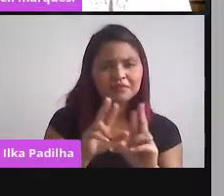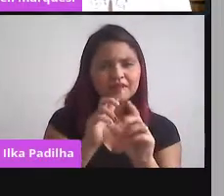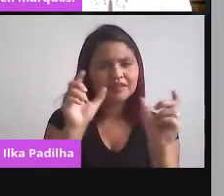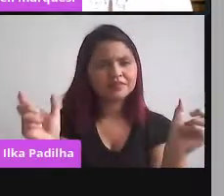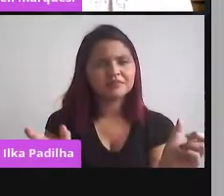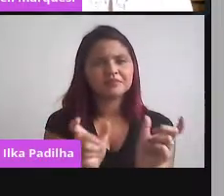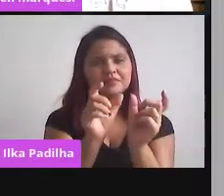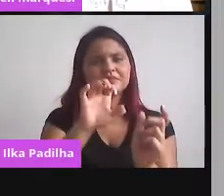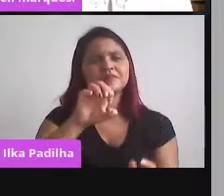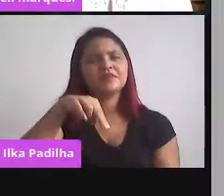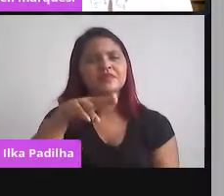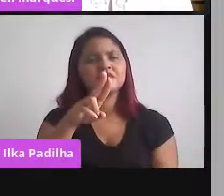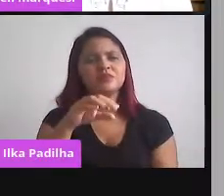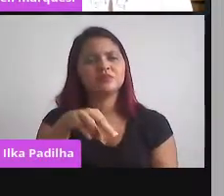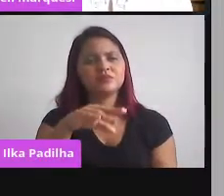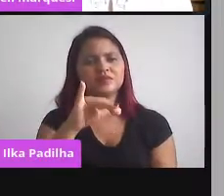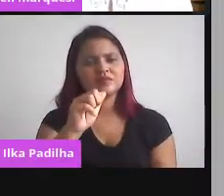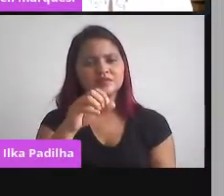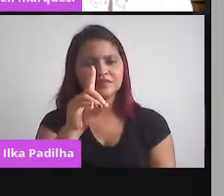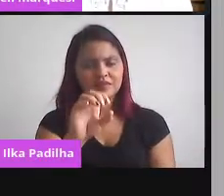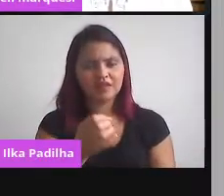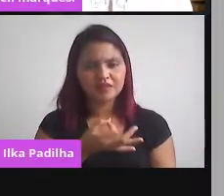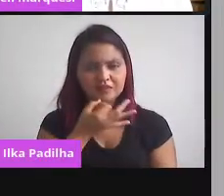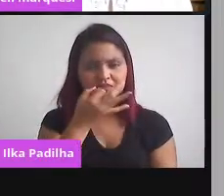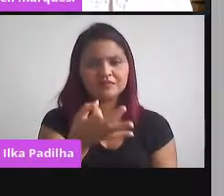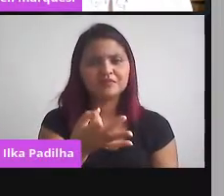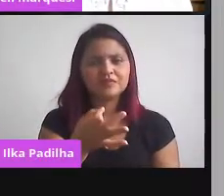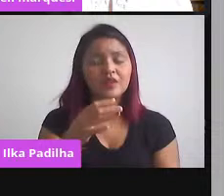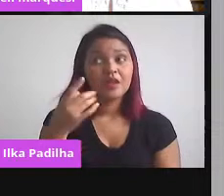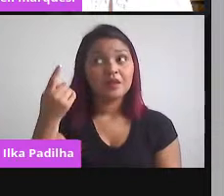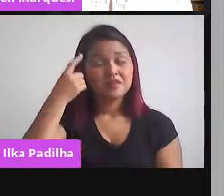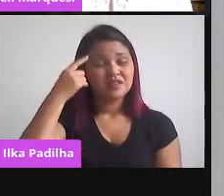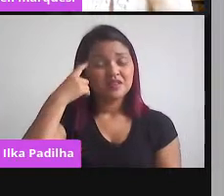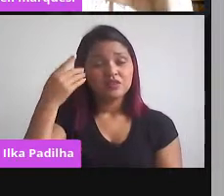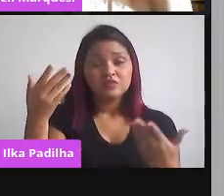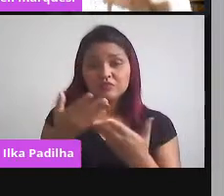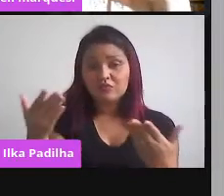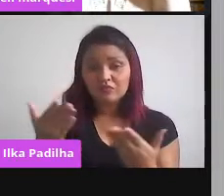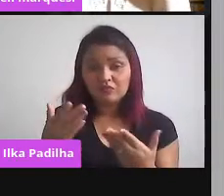que hoje não faríamos trabalhos